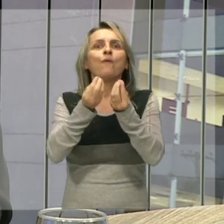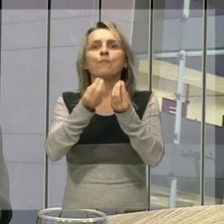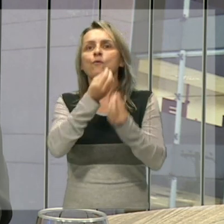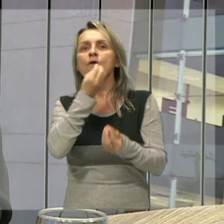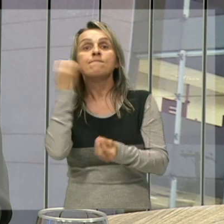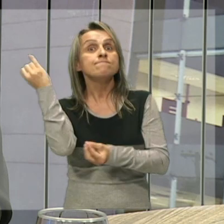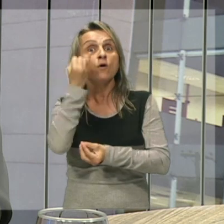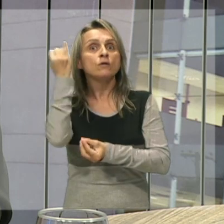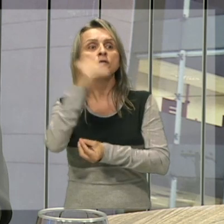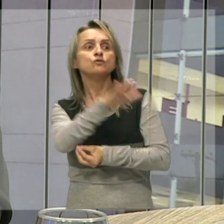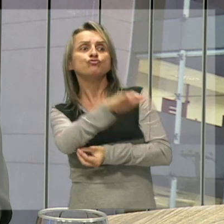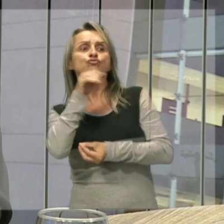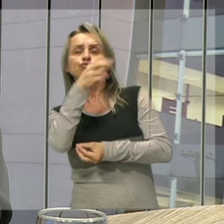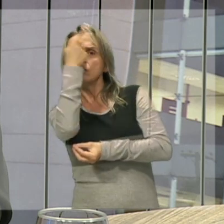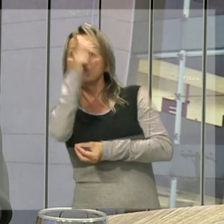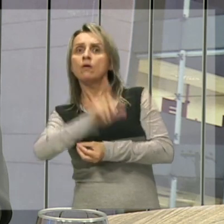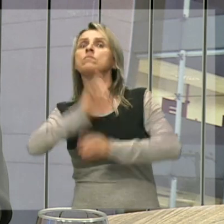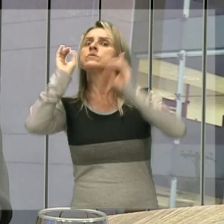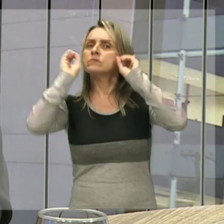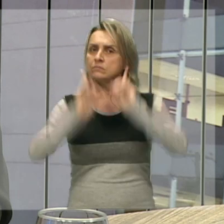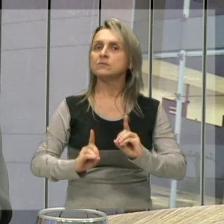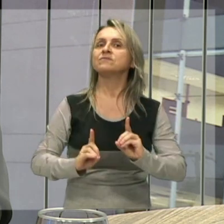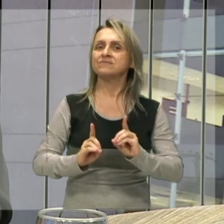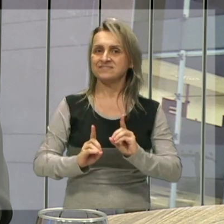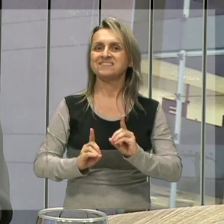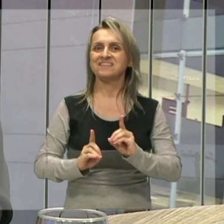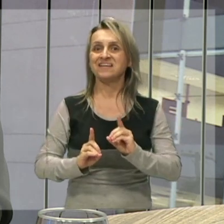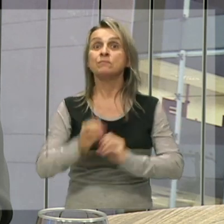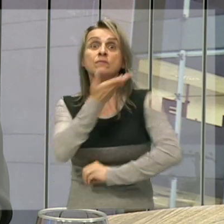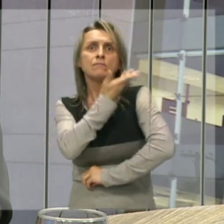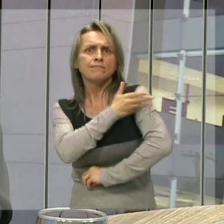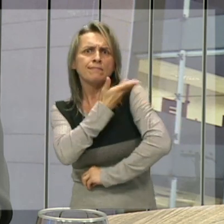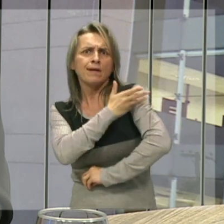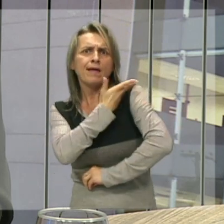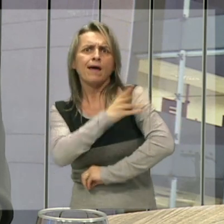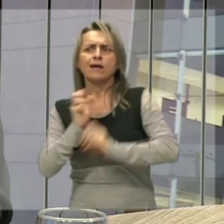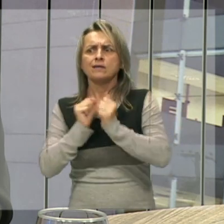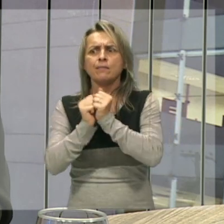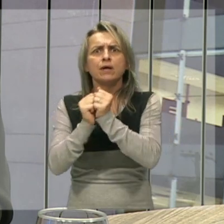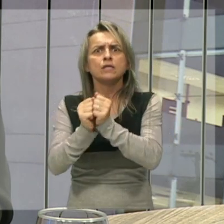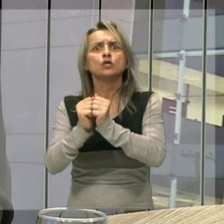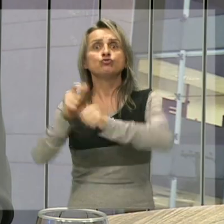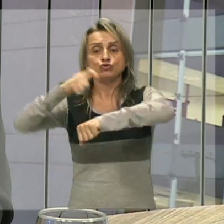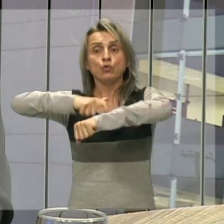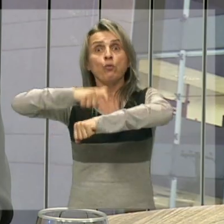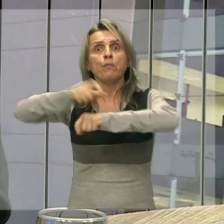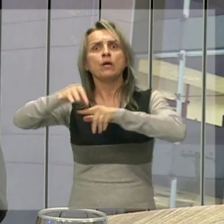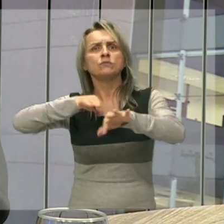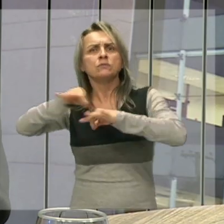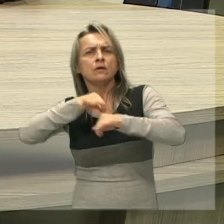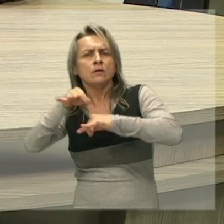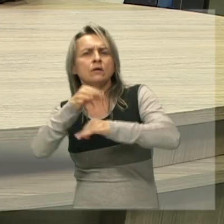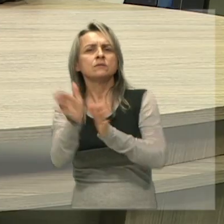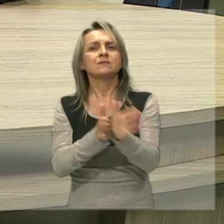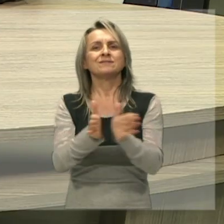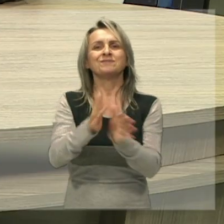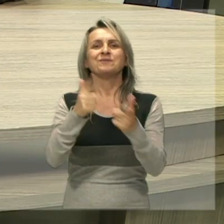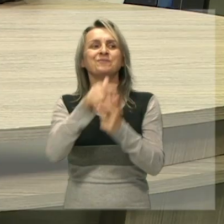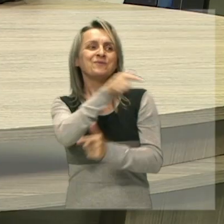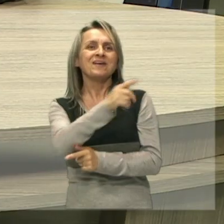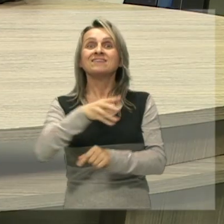por essas especificidades, para estarem juntos na organização das coisas. Mas